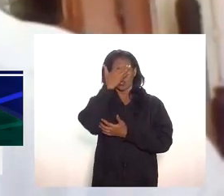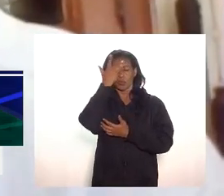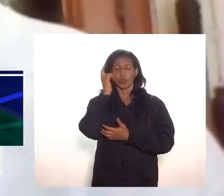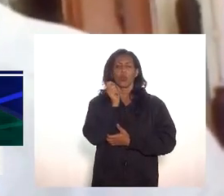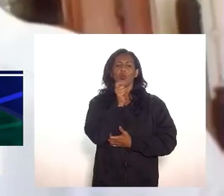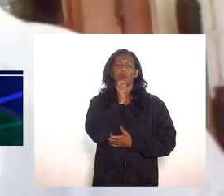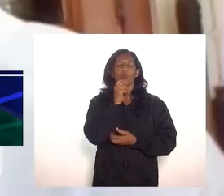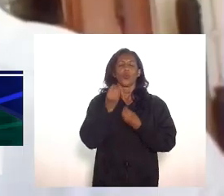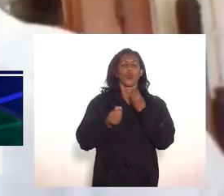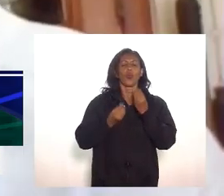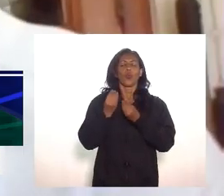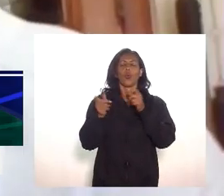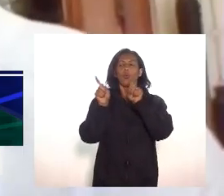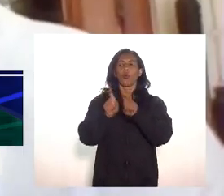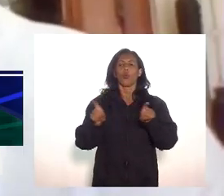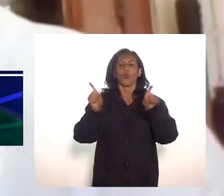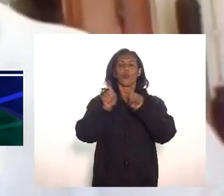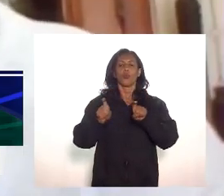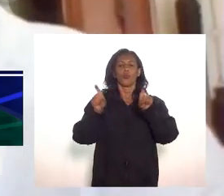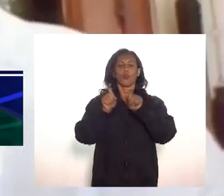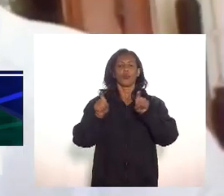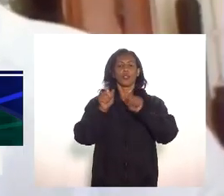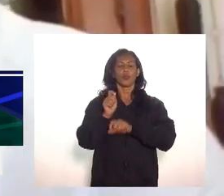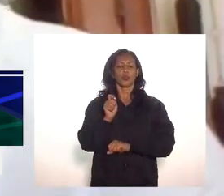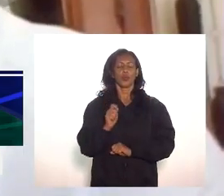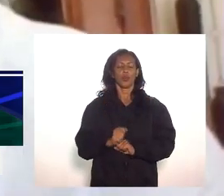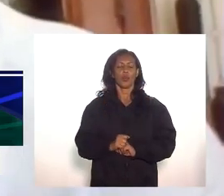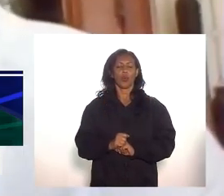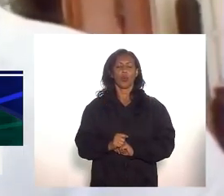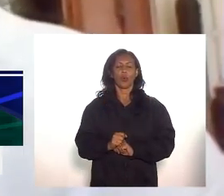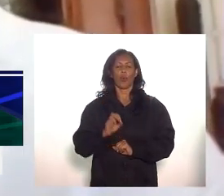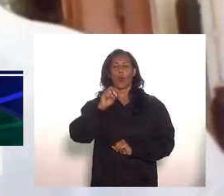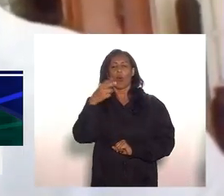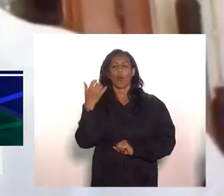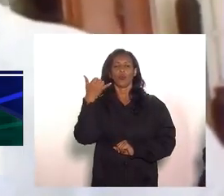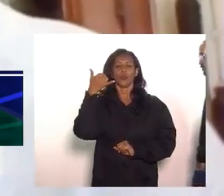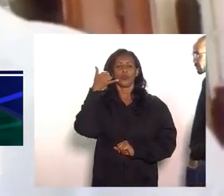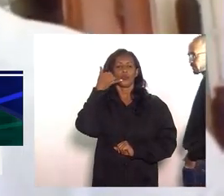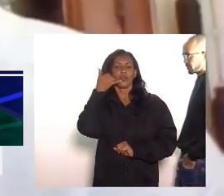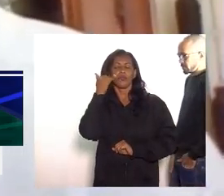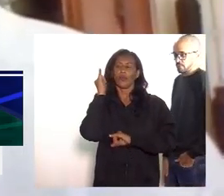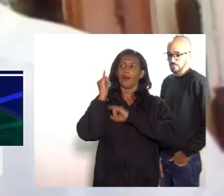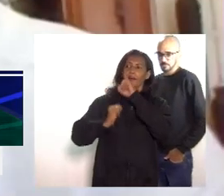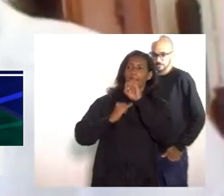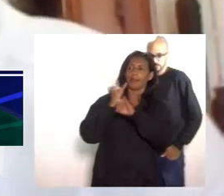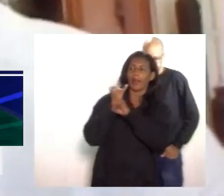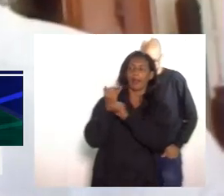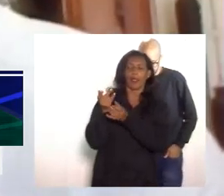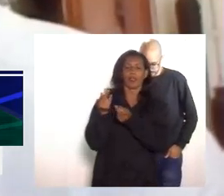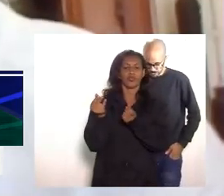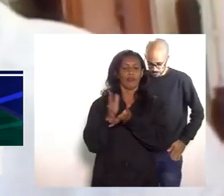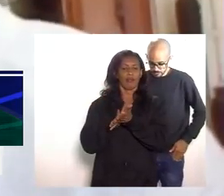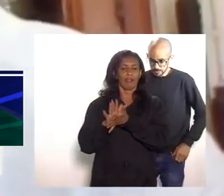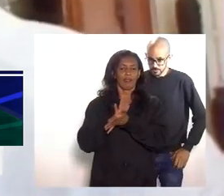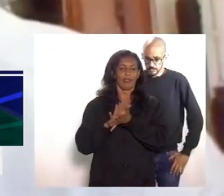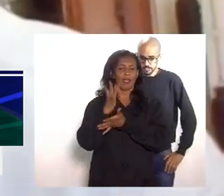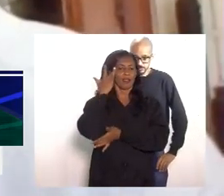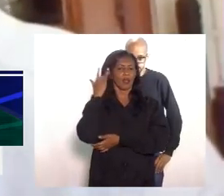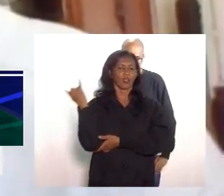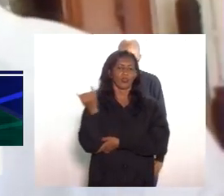condição de ter computadores, que não têm computador, não têm telefone, não têm internet, não têm nada. Então, eu acho que isso é